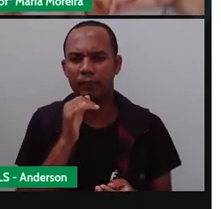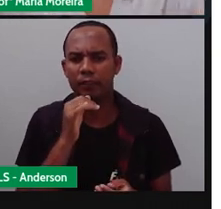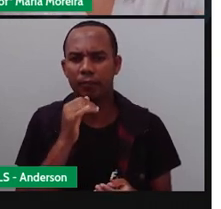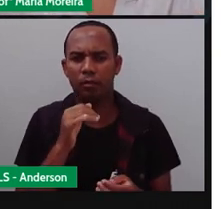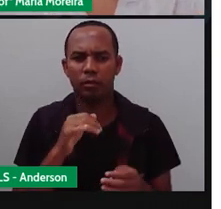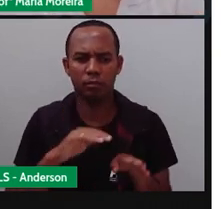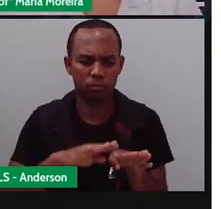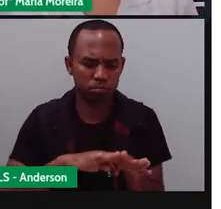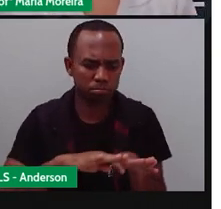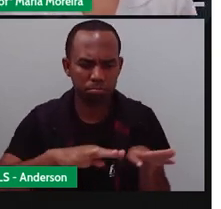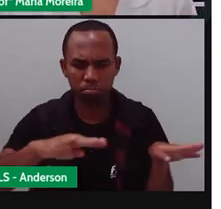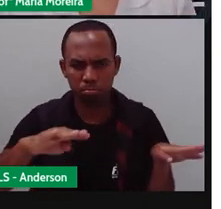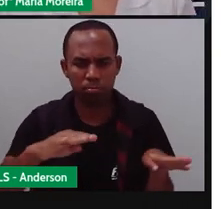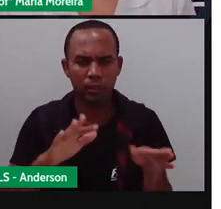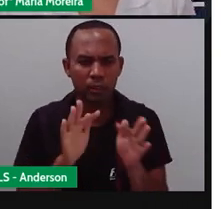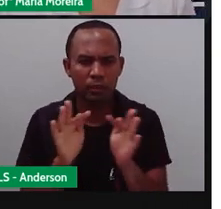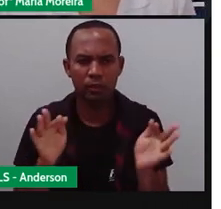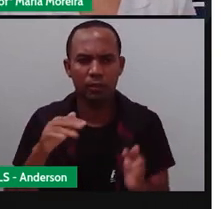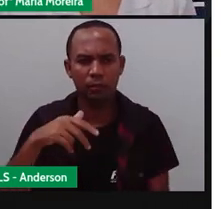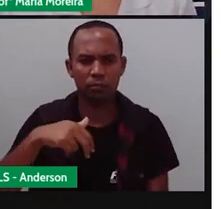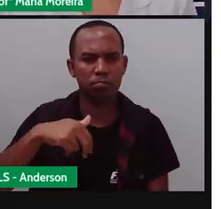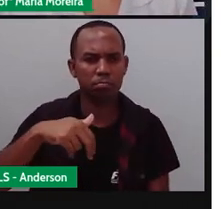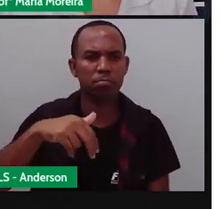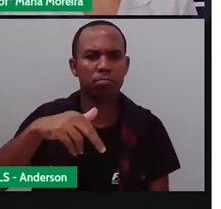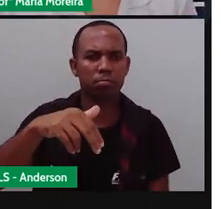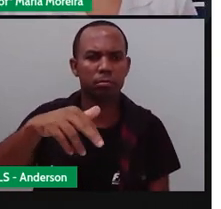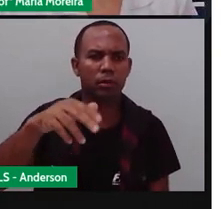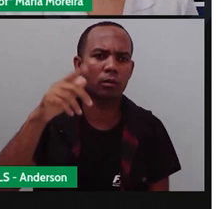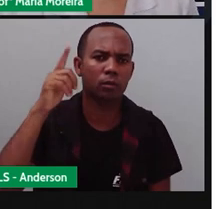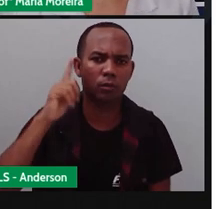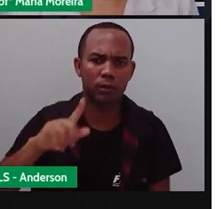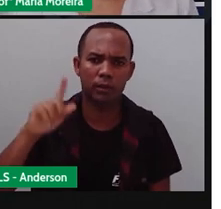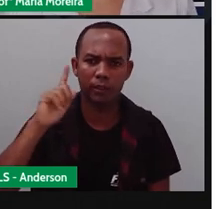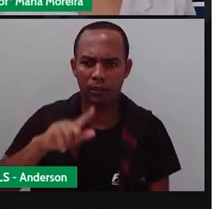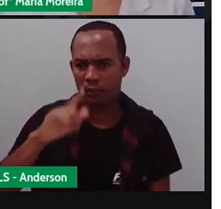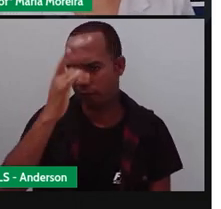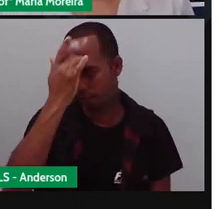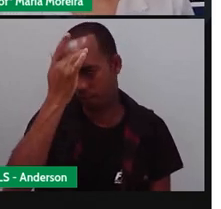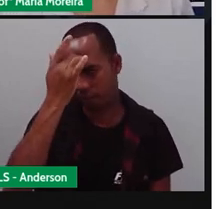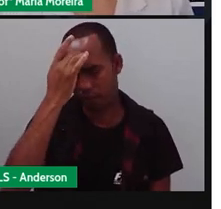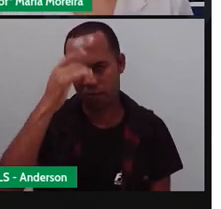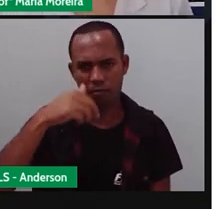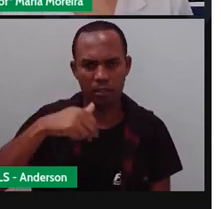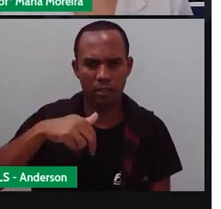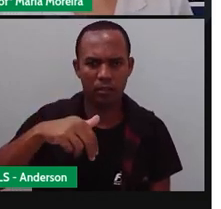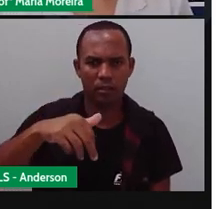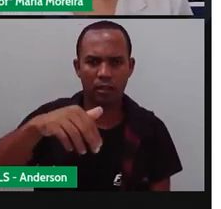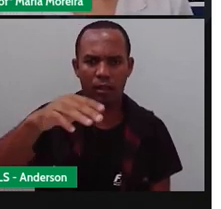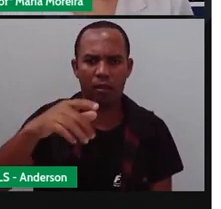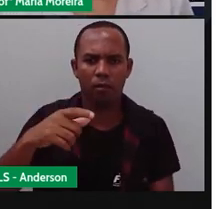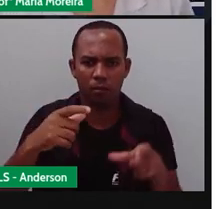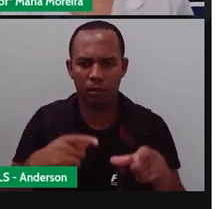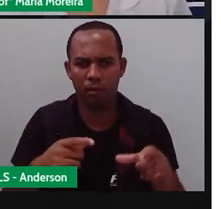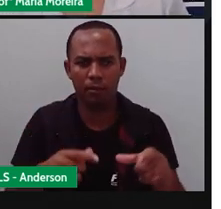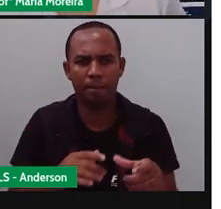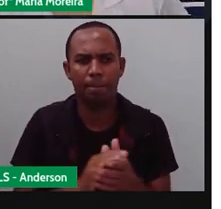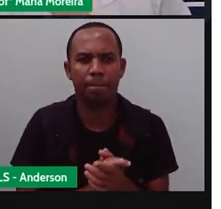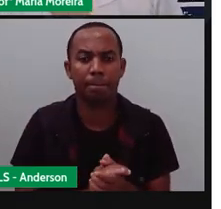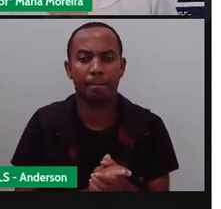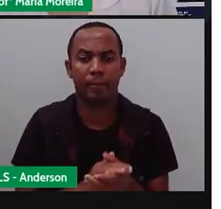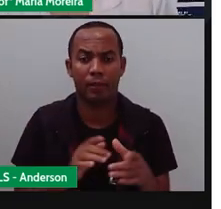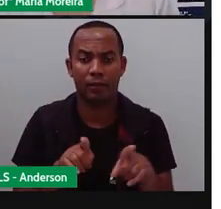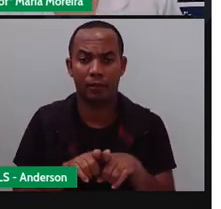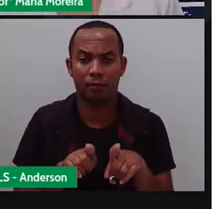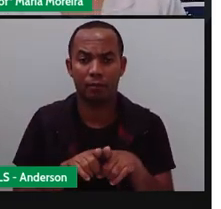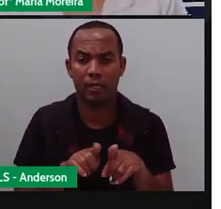planos em grandes rochas então é era muito mais fácil transitar nessas regiões e